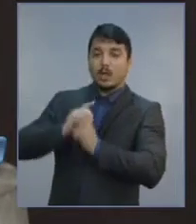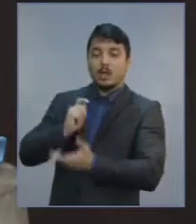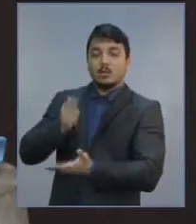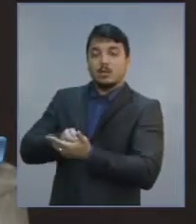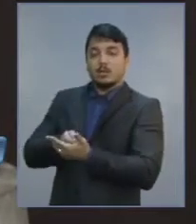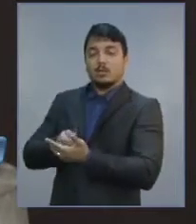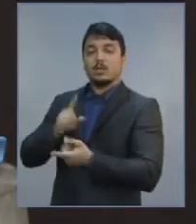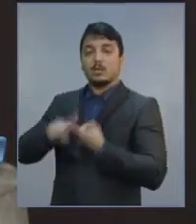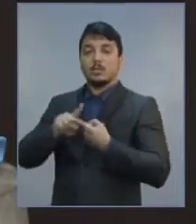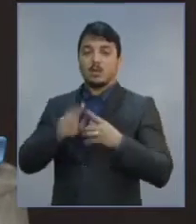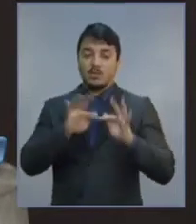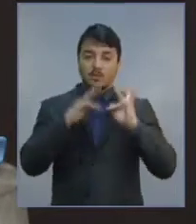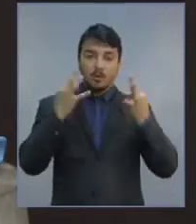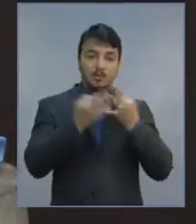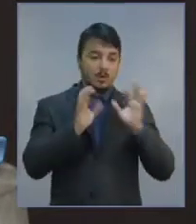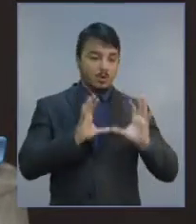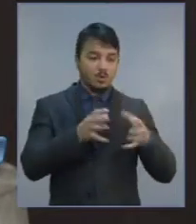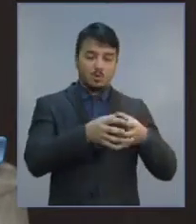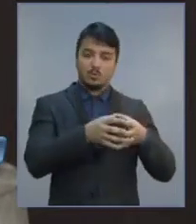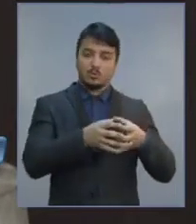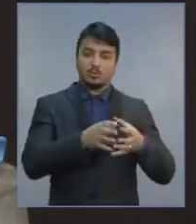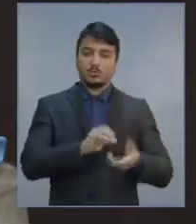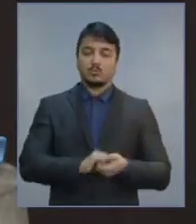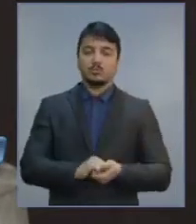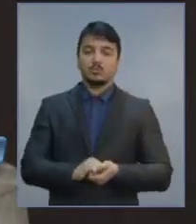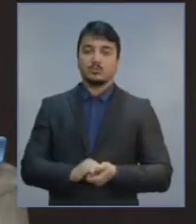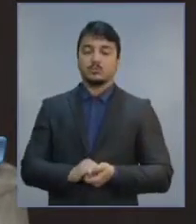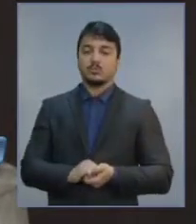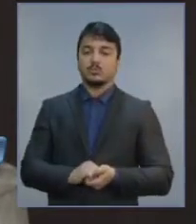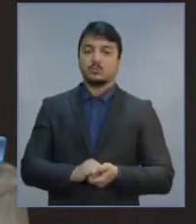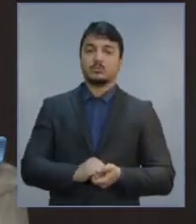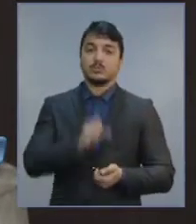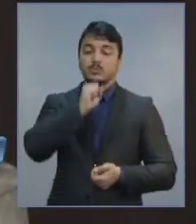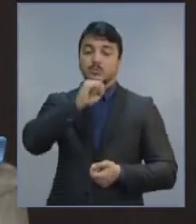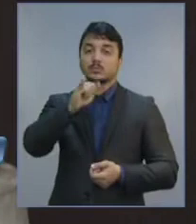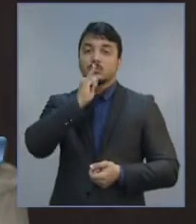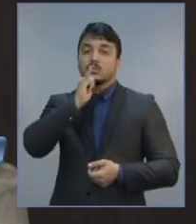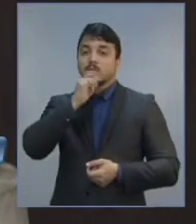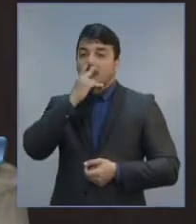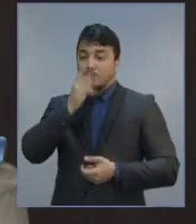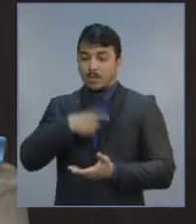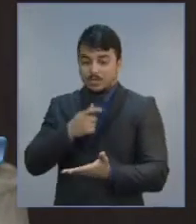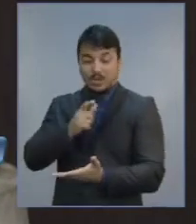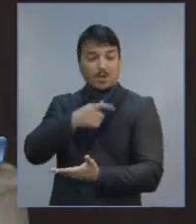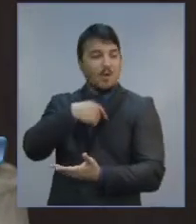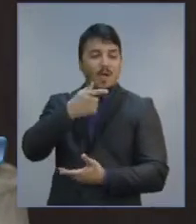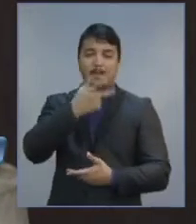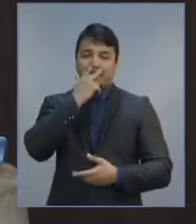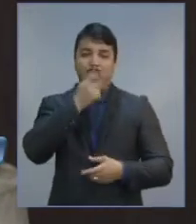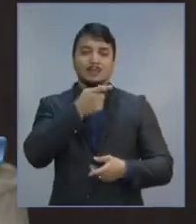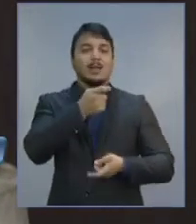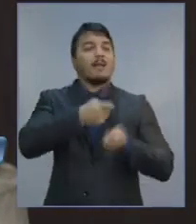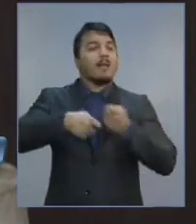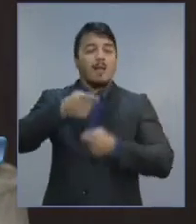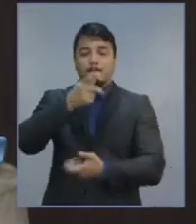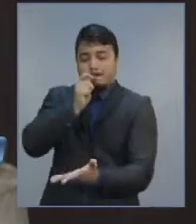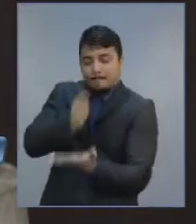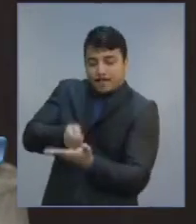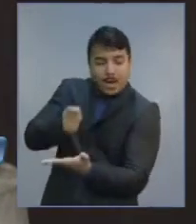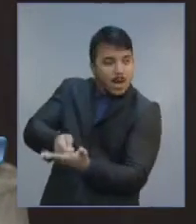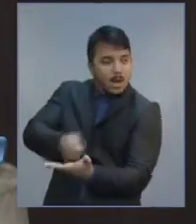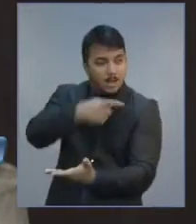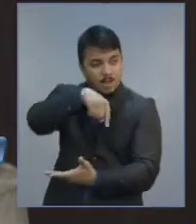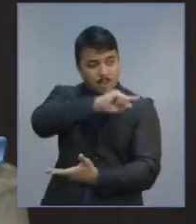de sua família em relação aos grupos. Quando eu imponho uma sanção pecuniária, porque é disso que se trata,